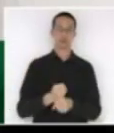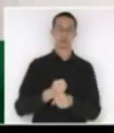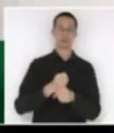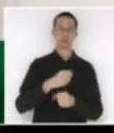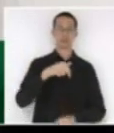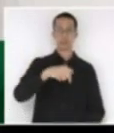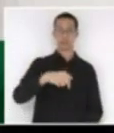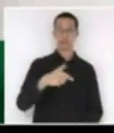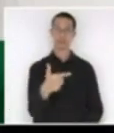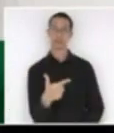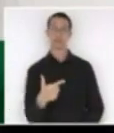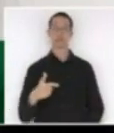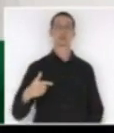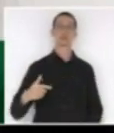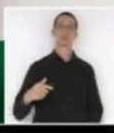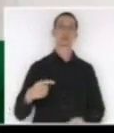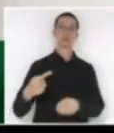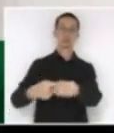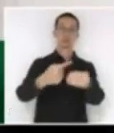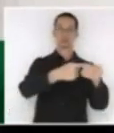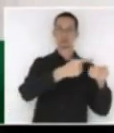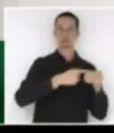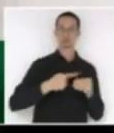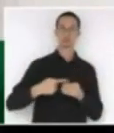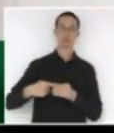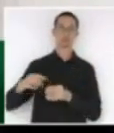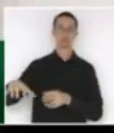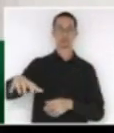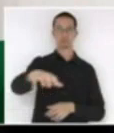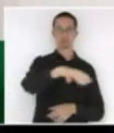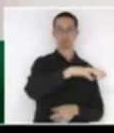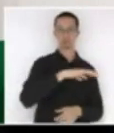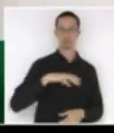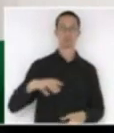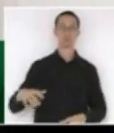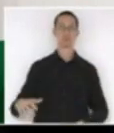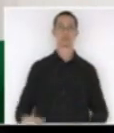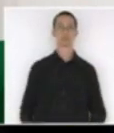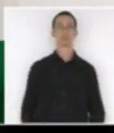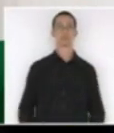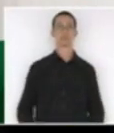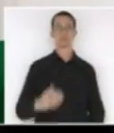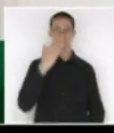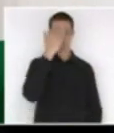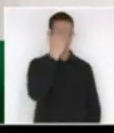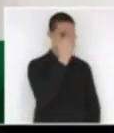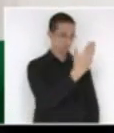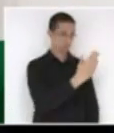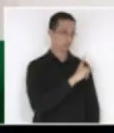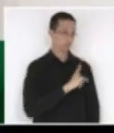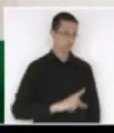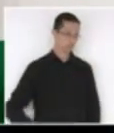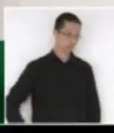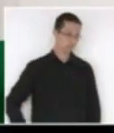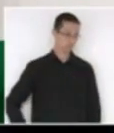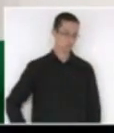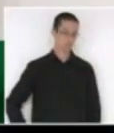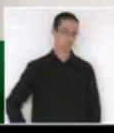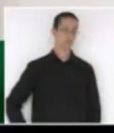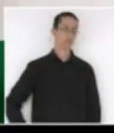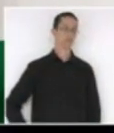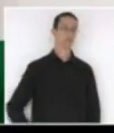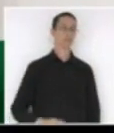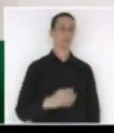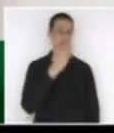as regiões catarinenses. Eu agradeço, senhor presidente, o espaço e também a